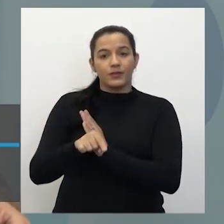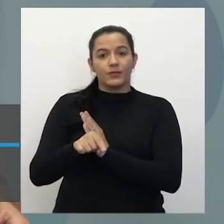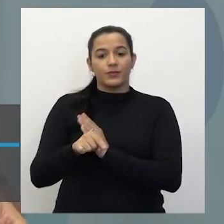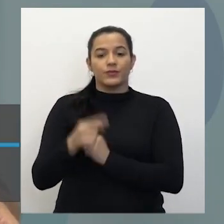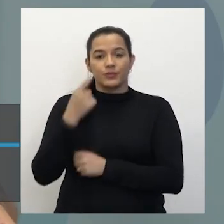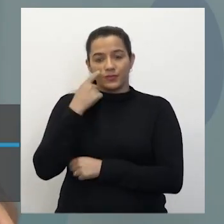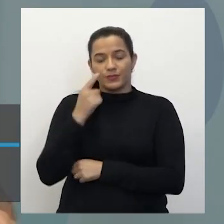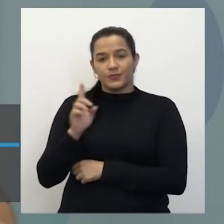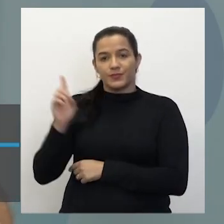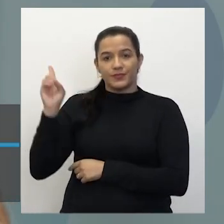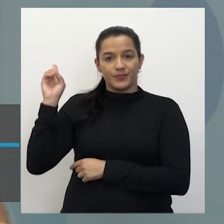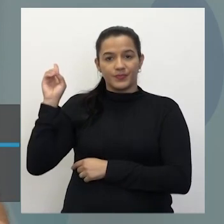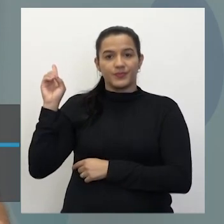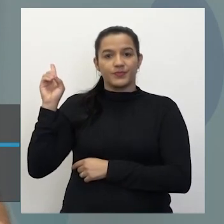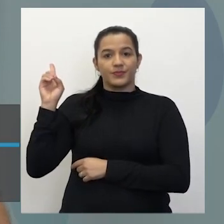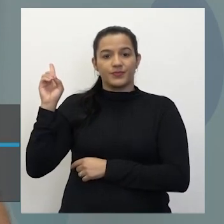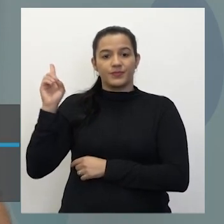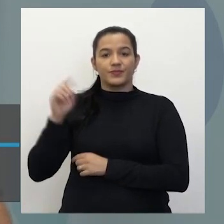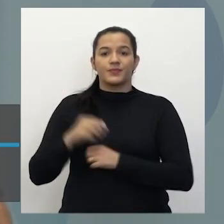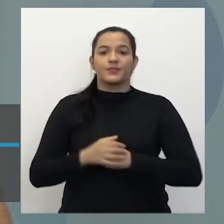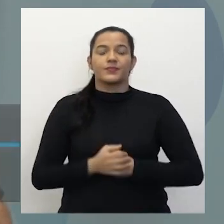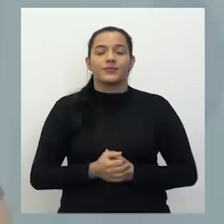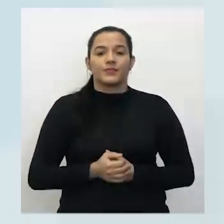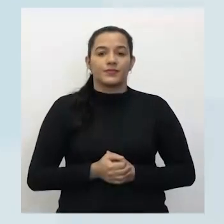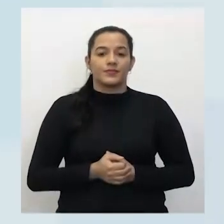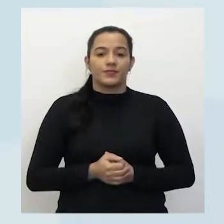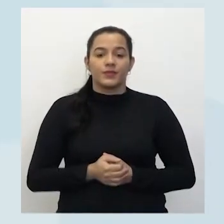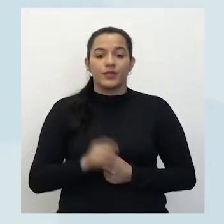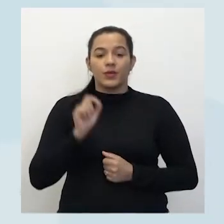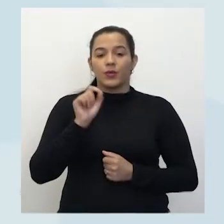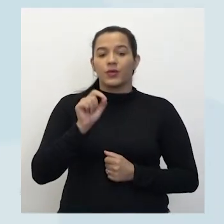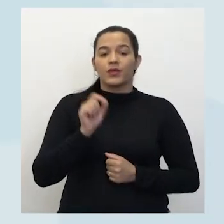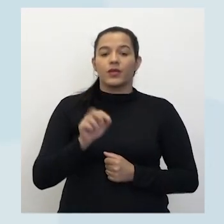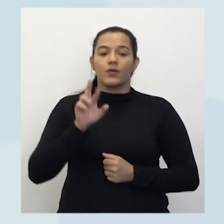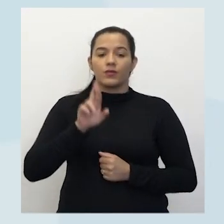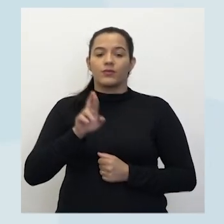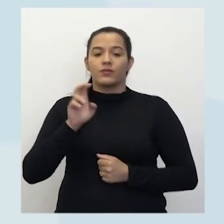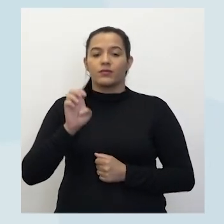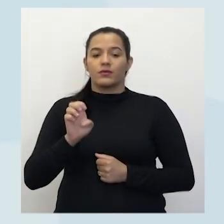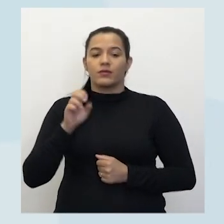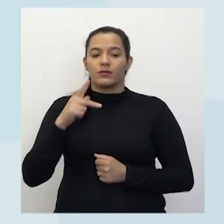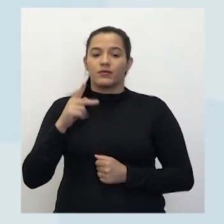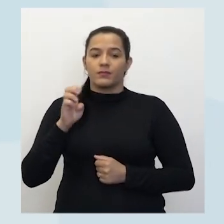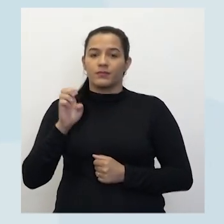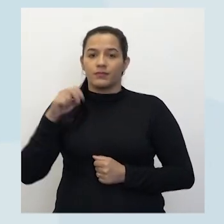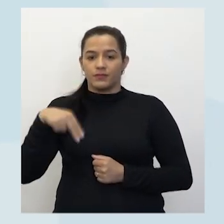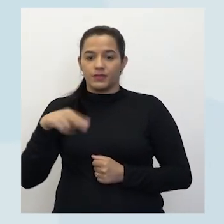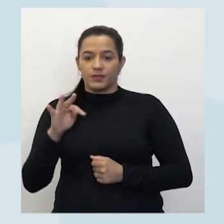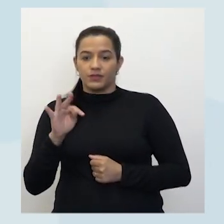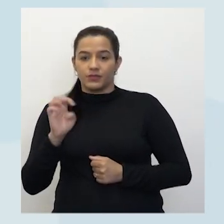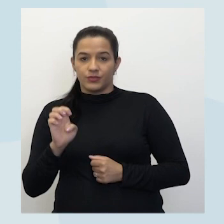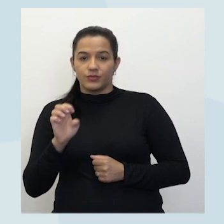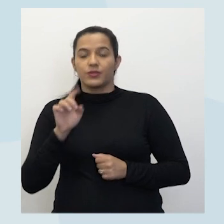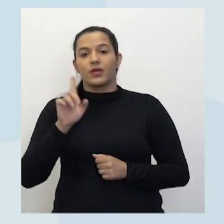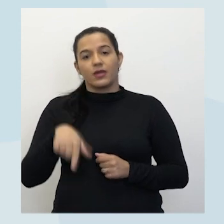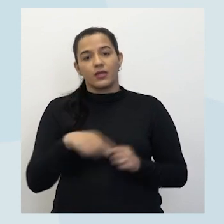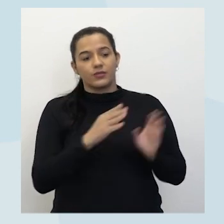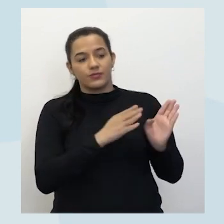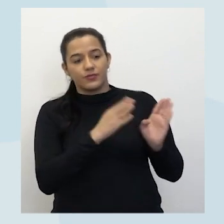na tela, e respondam essa pergunta, por favor. O que é um repente segundo as personagens do